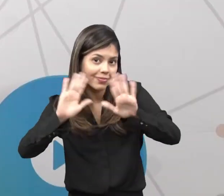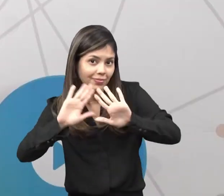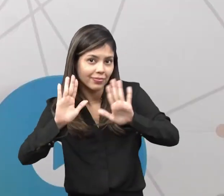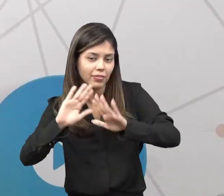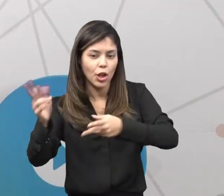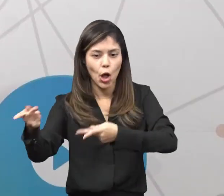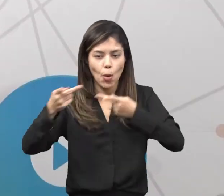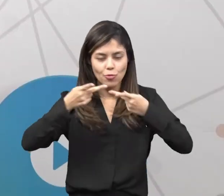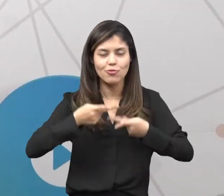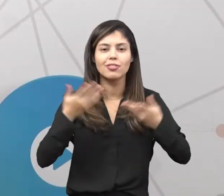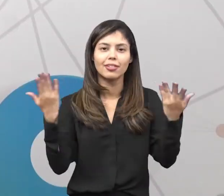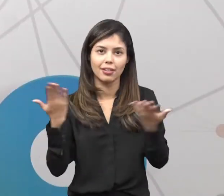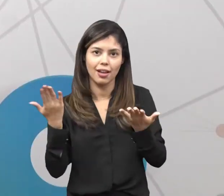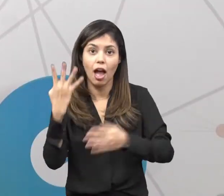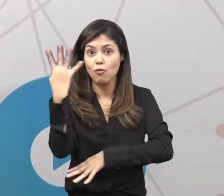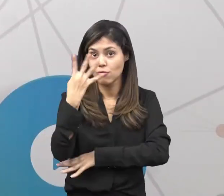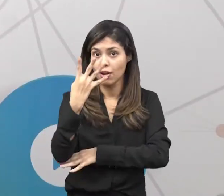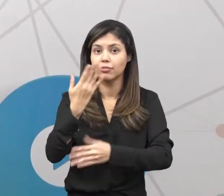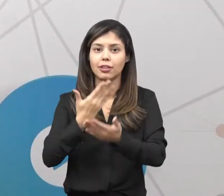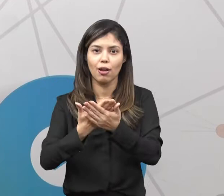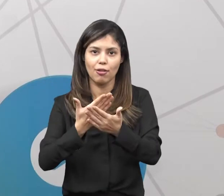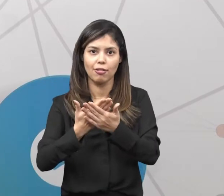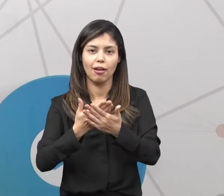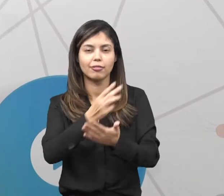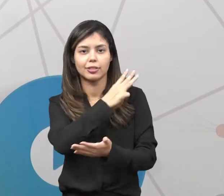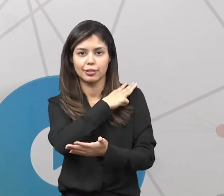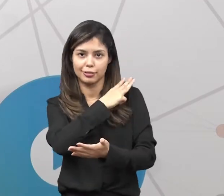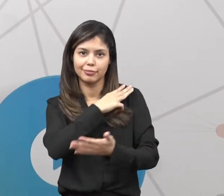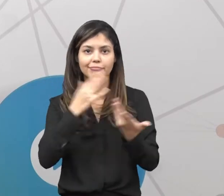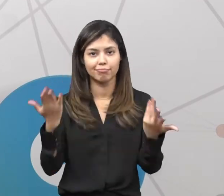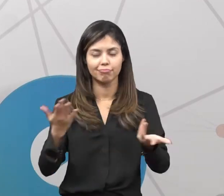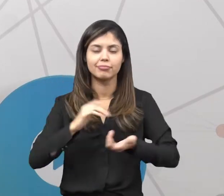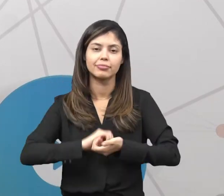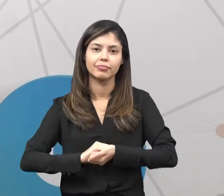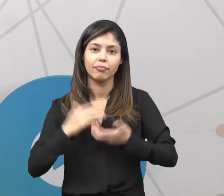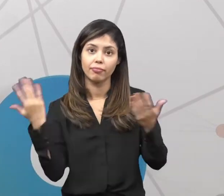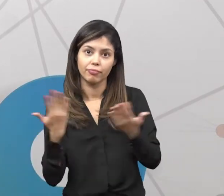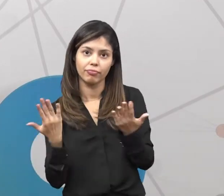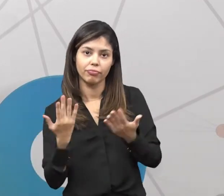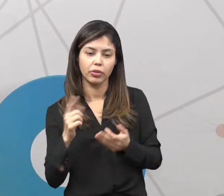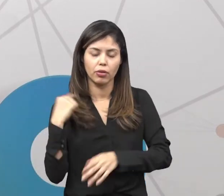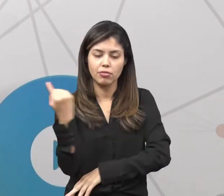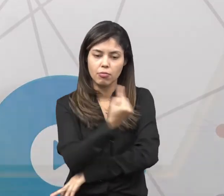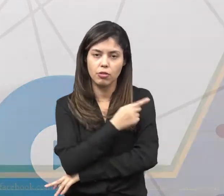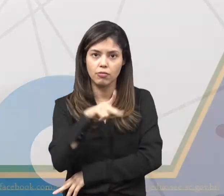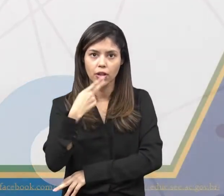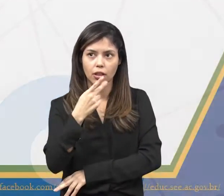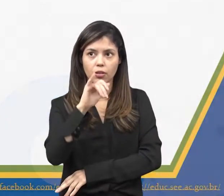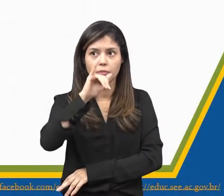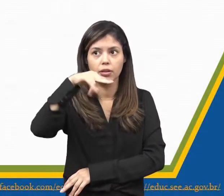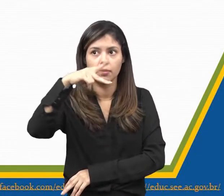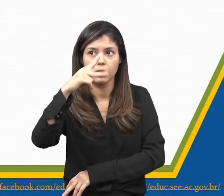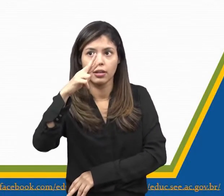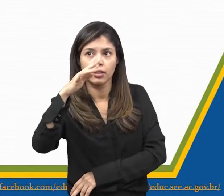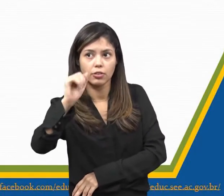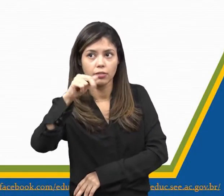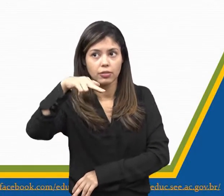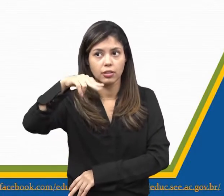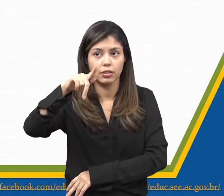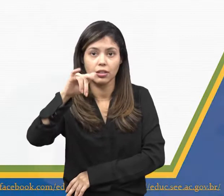Olá, sejam bem-vindos à nossa quarta aula de espanhol do terceiro ano do ensino médio. Hoje nós vamos falar sobre o imperativo